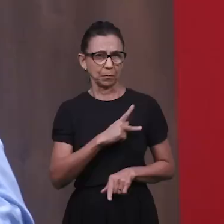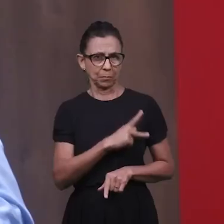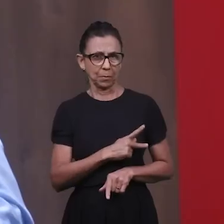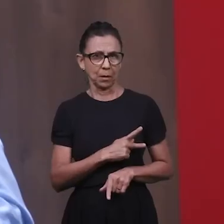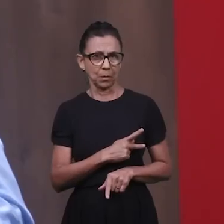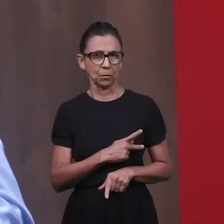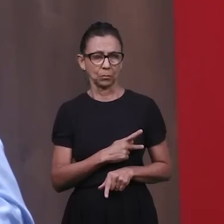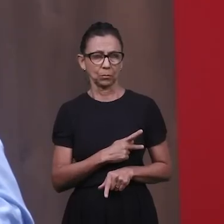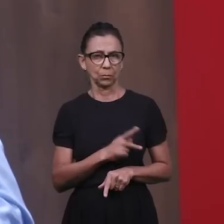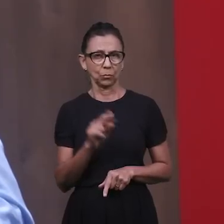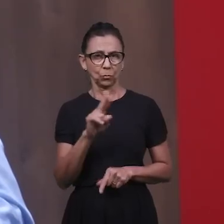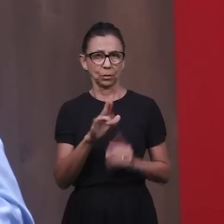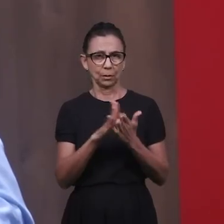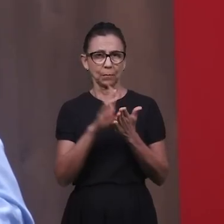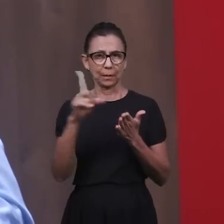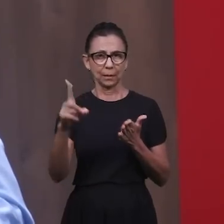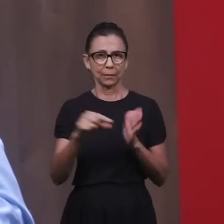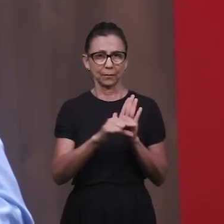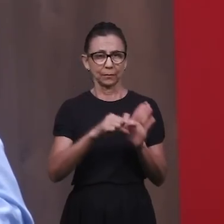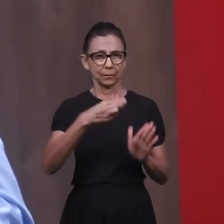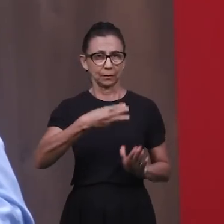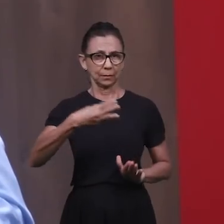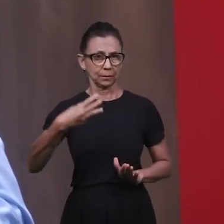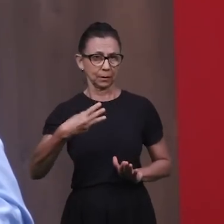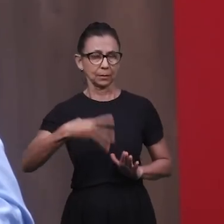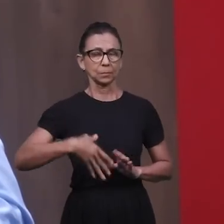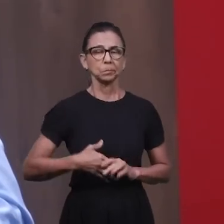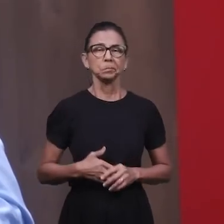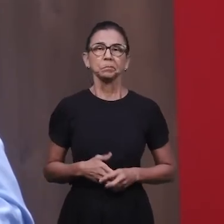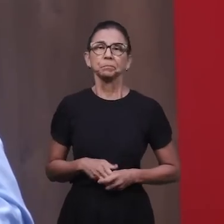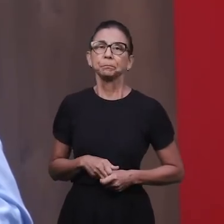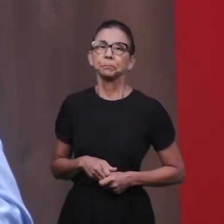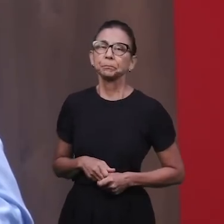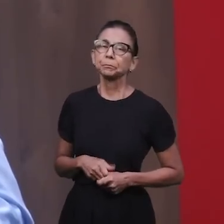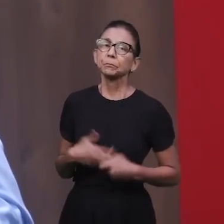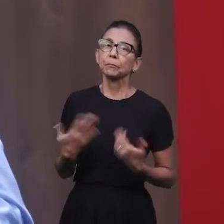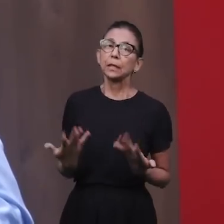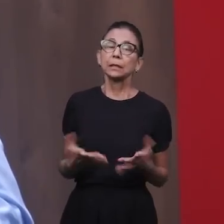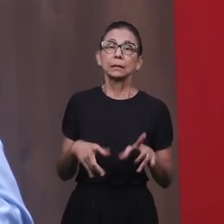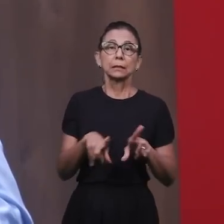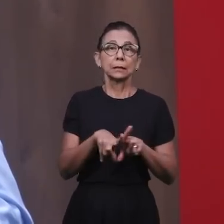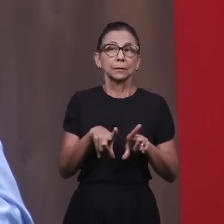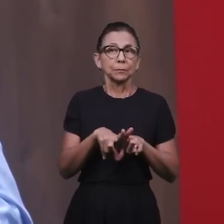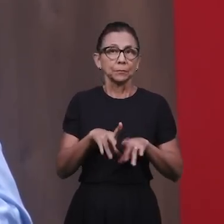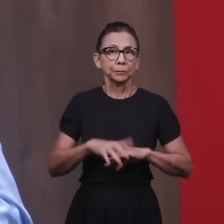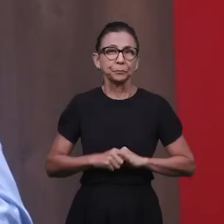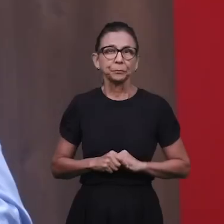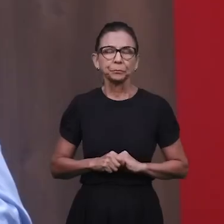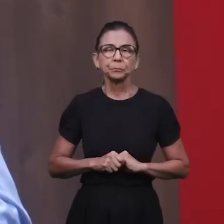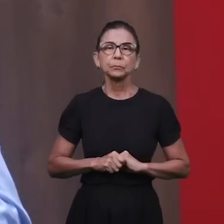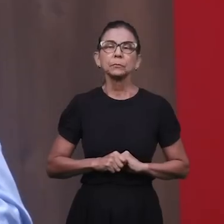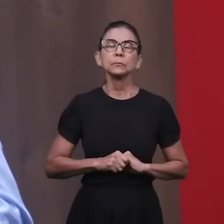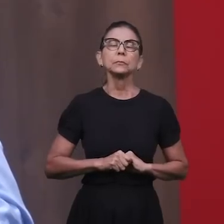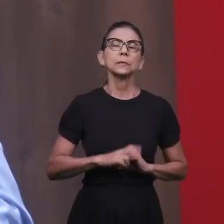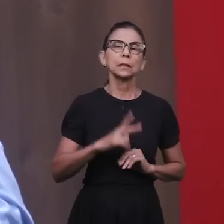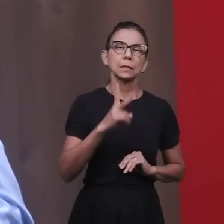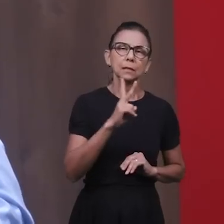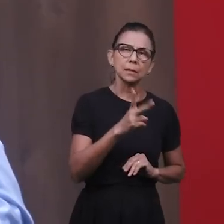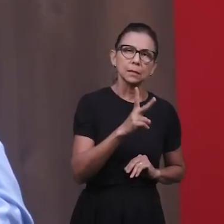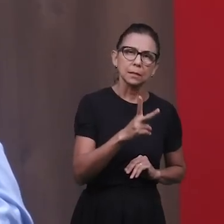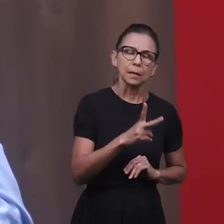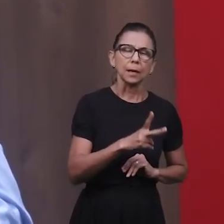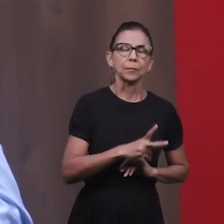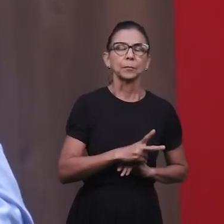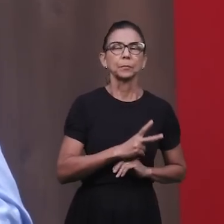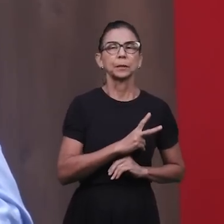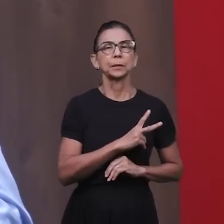no verso 33. Como também em tudo agrado a todos.